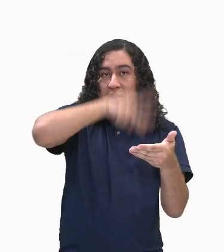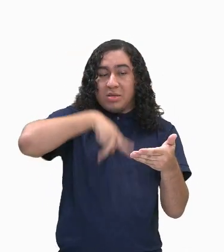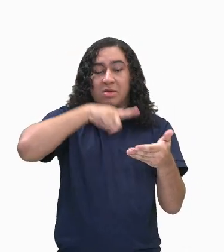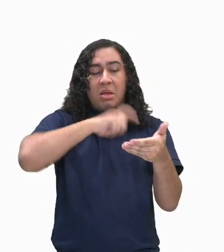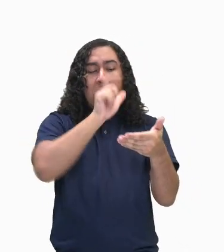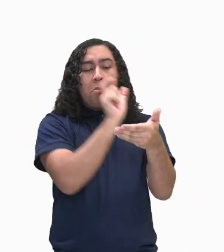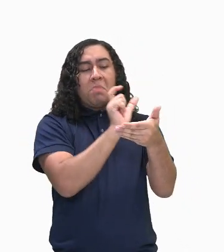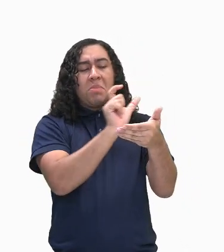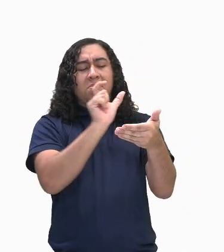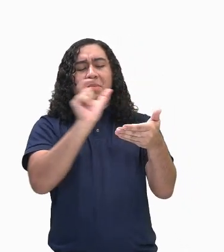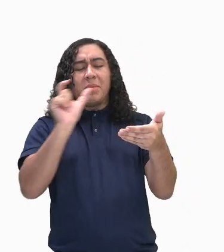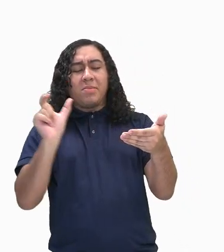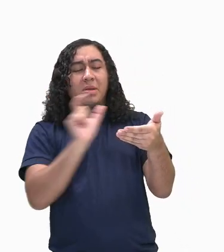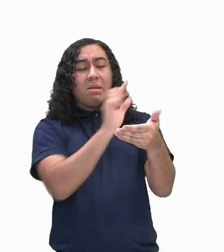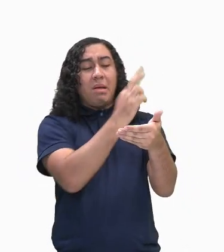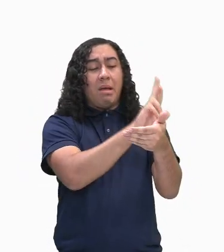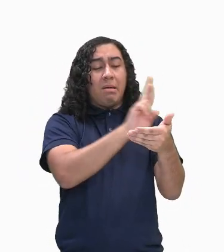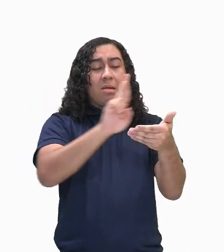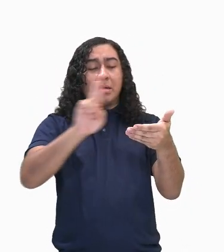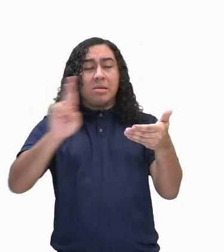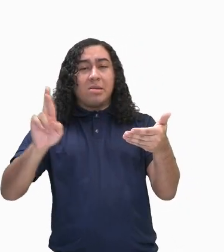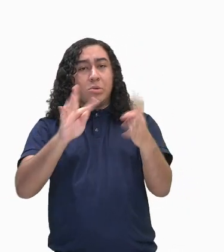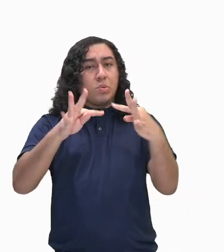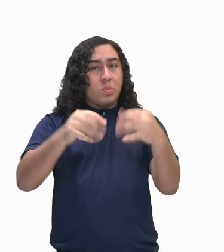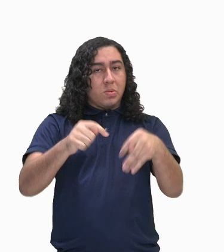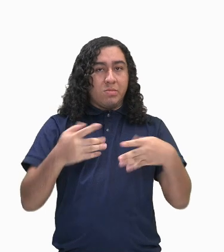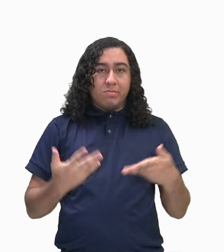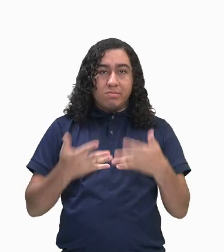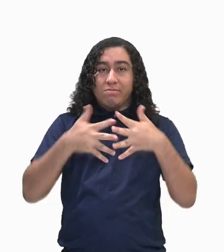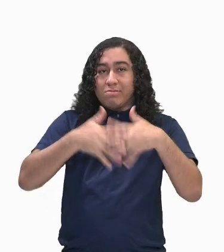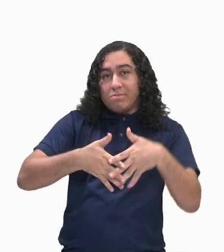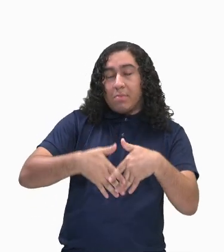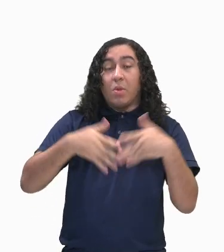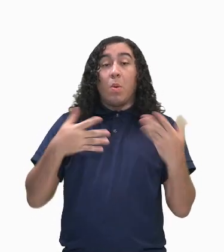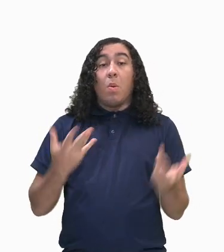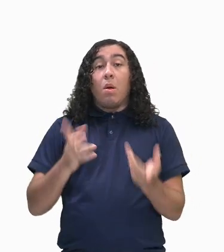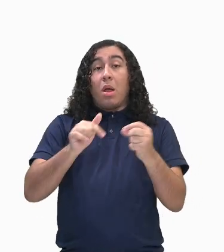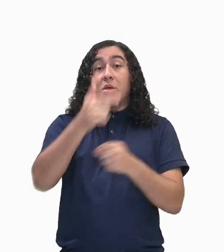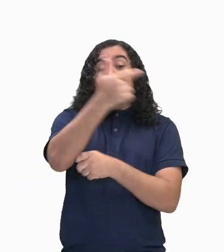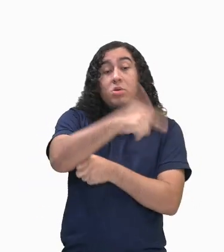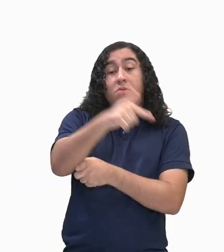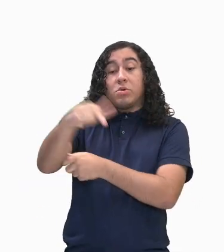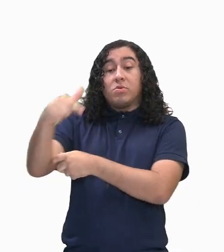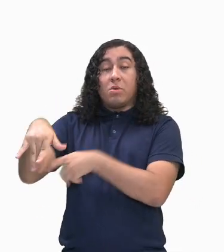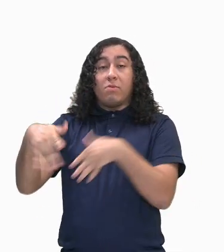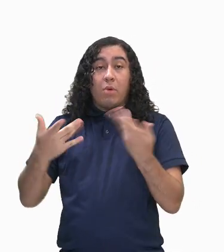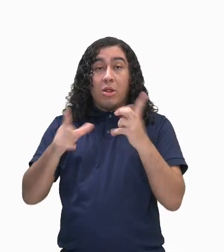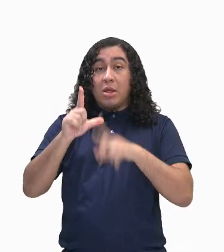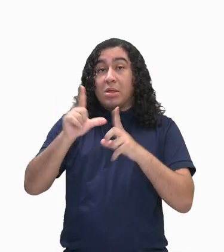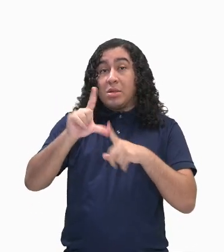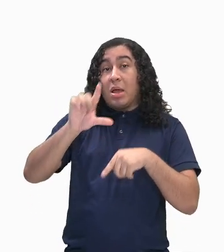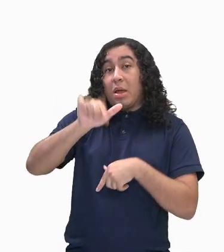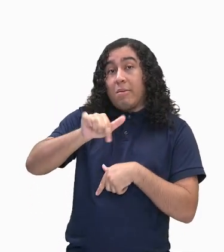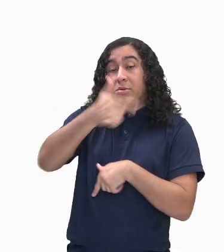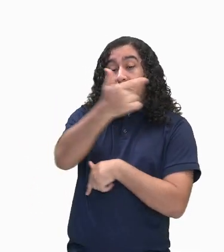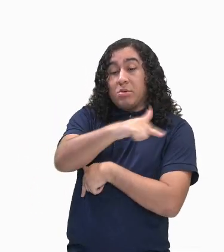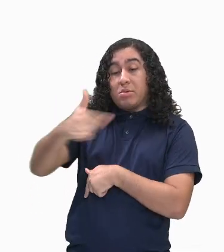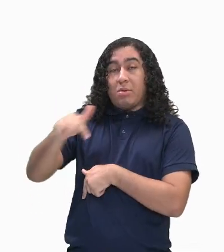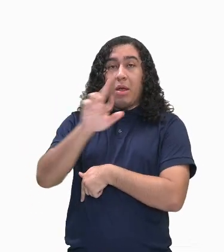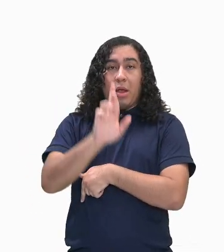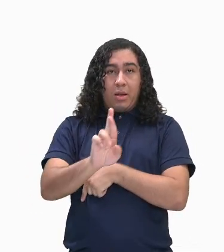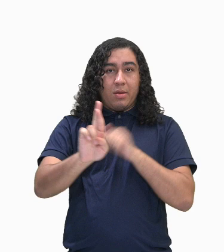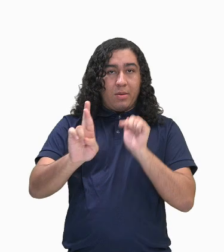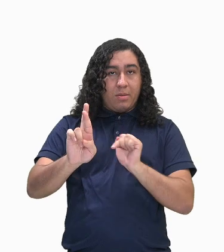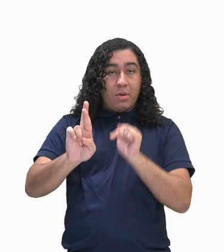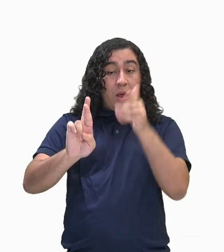a roupa do rei de Roma. Então, qual é a repetição? A repetição do R. E esse